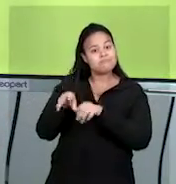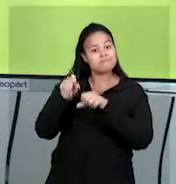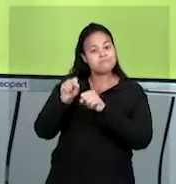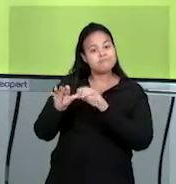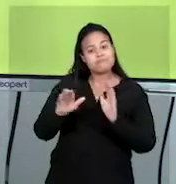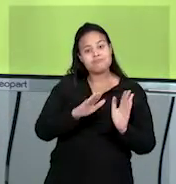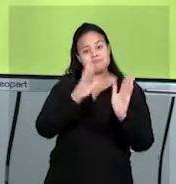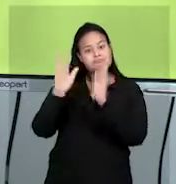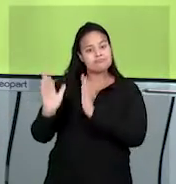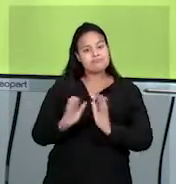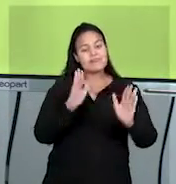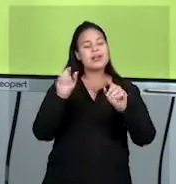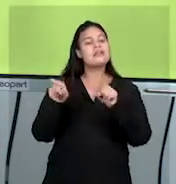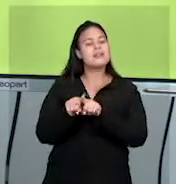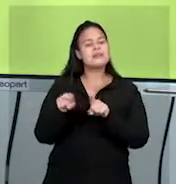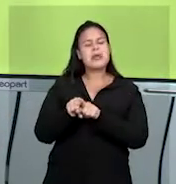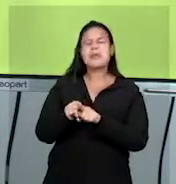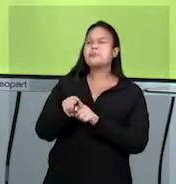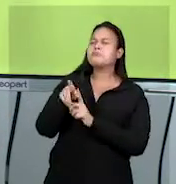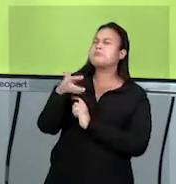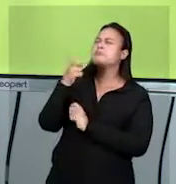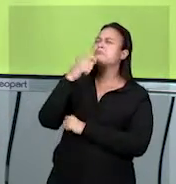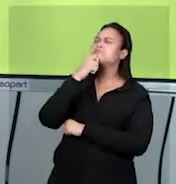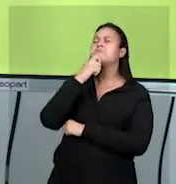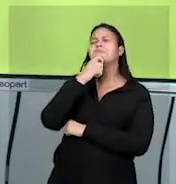sabe ler mapa, né? Tem gente que às vezes vê uma